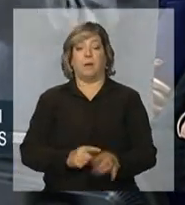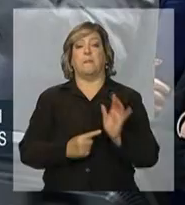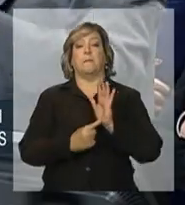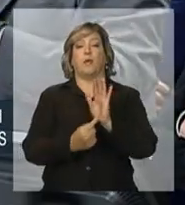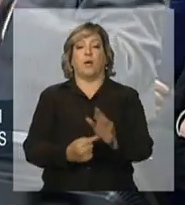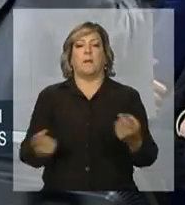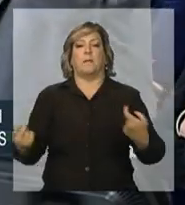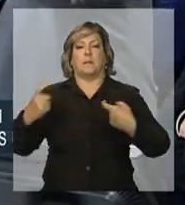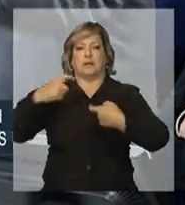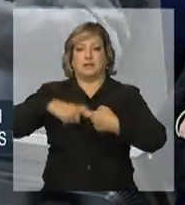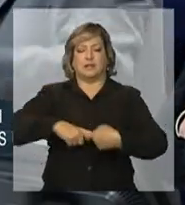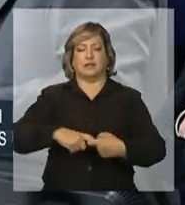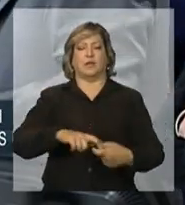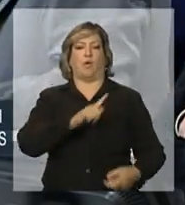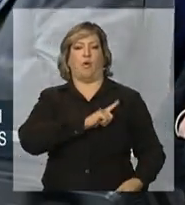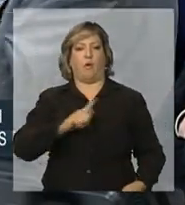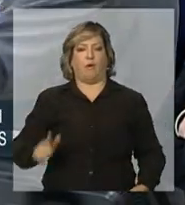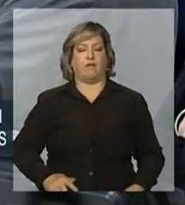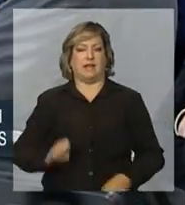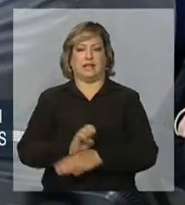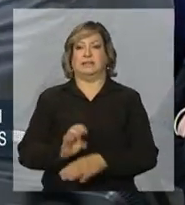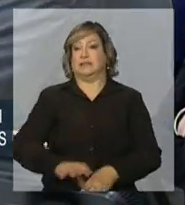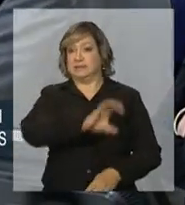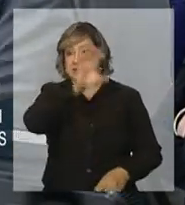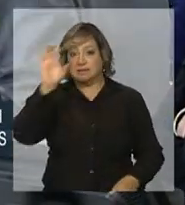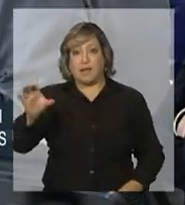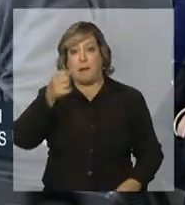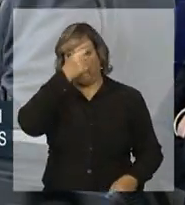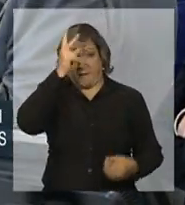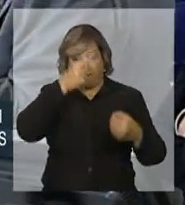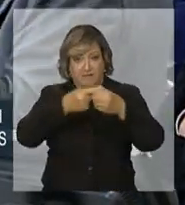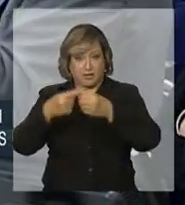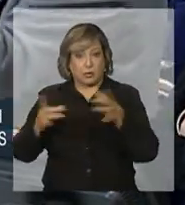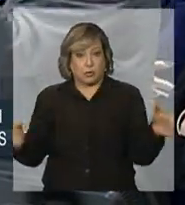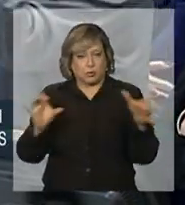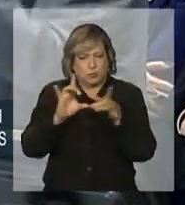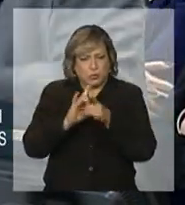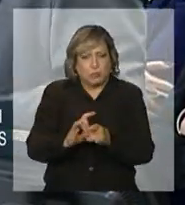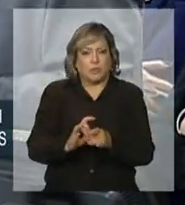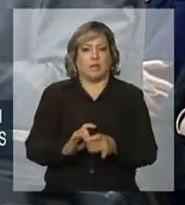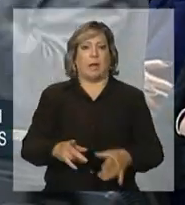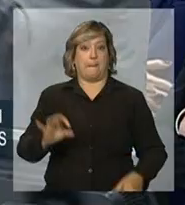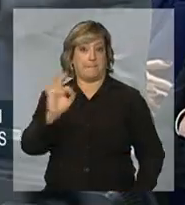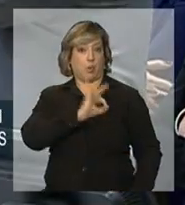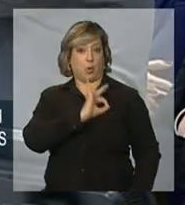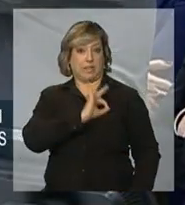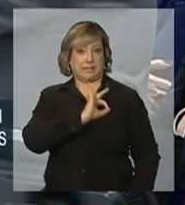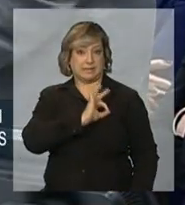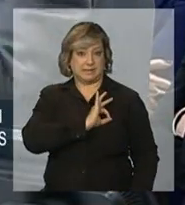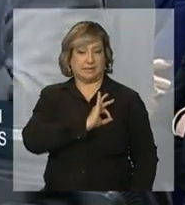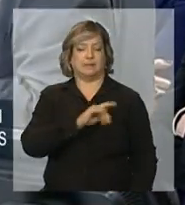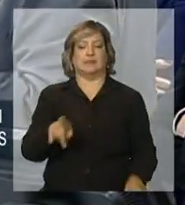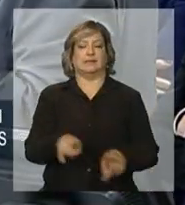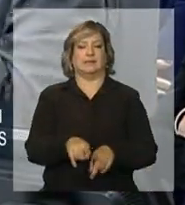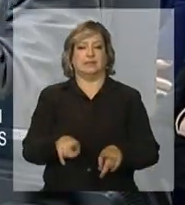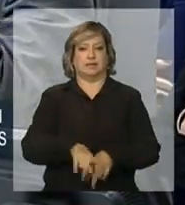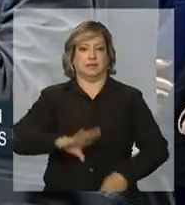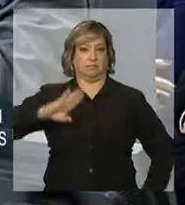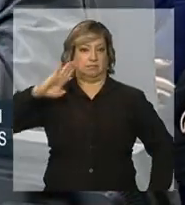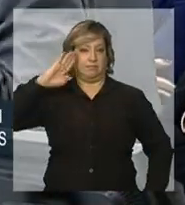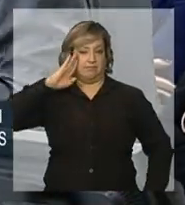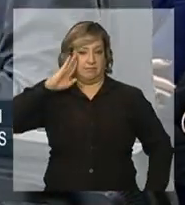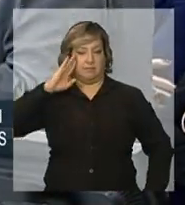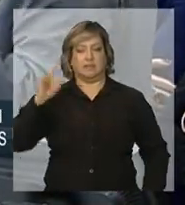com os governos estaduais, com as prefeituras, nessa junção de forças entre as polícias e as forças armadas, que isto